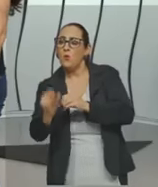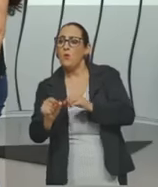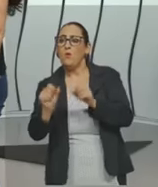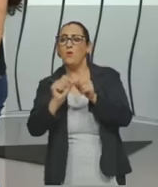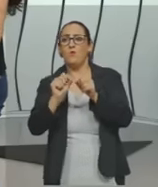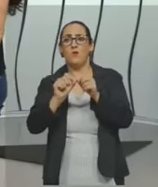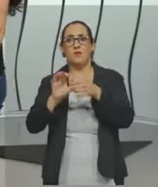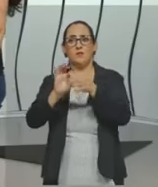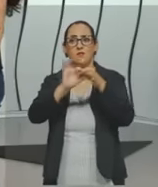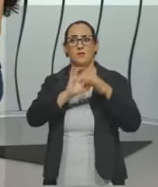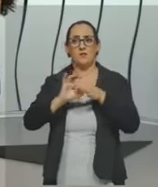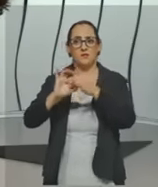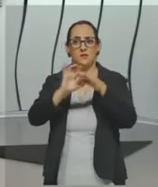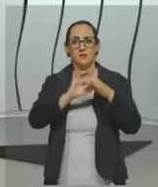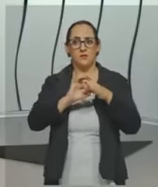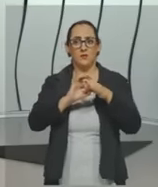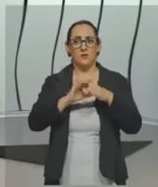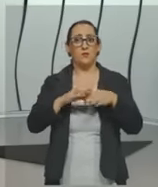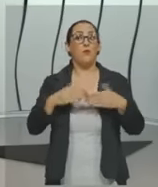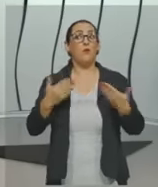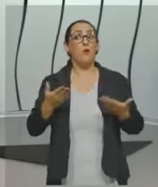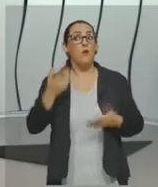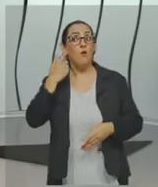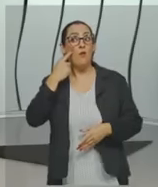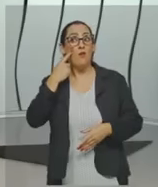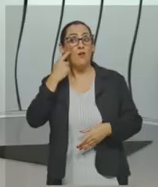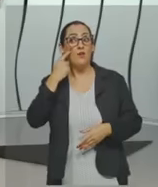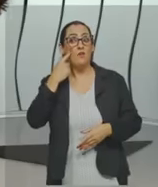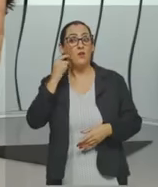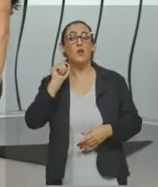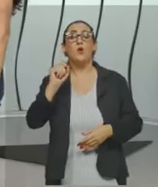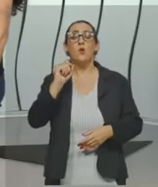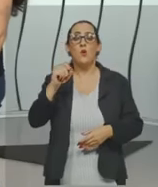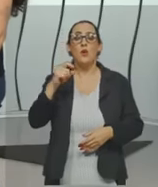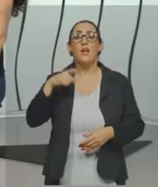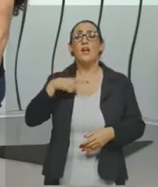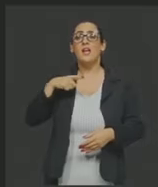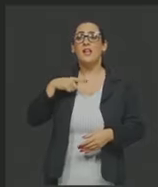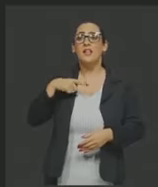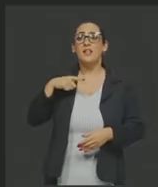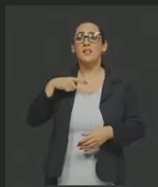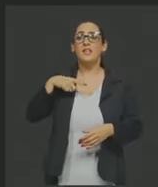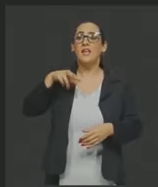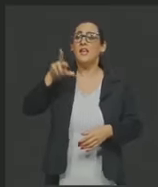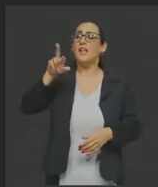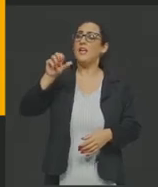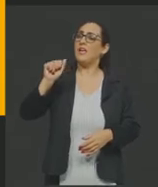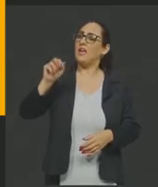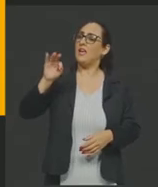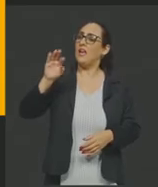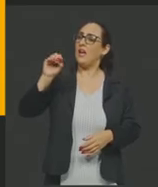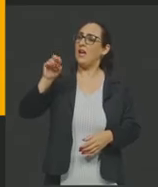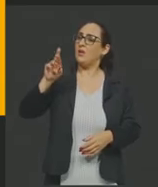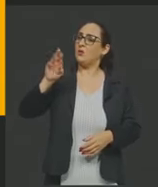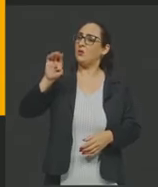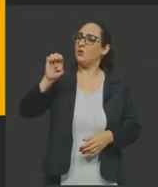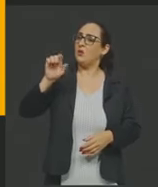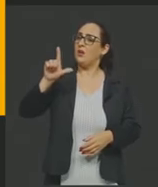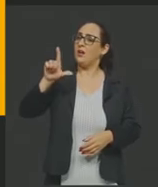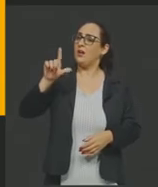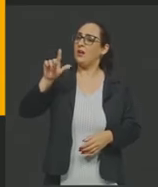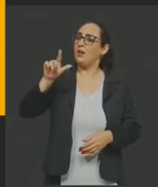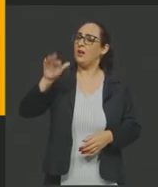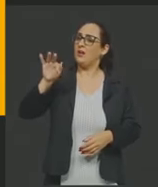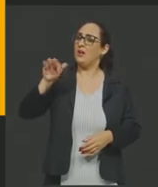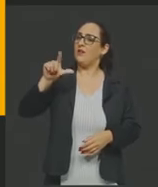encéfalo. Olha que interessante, atos reflexos. O que são atos reflexos? Olha